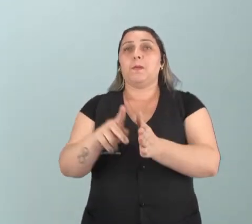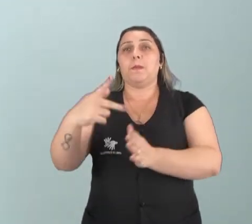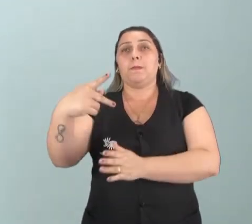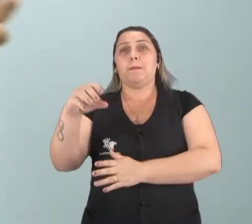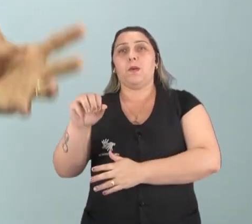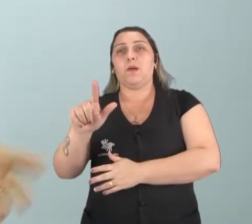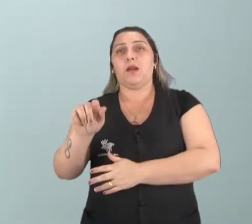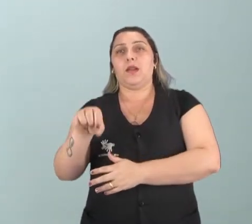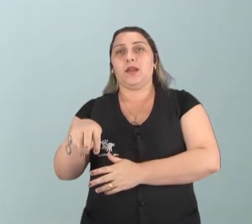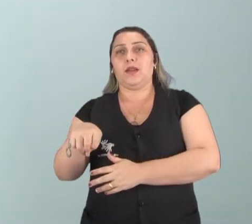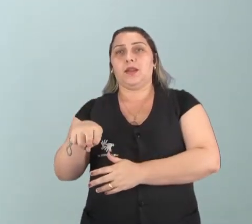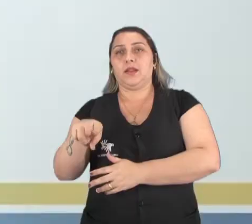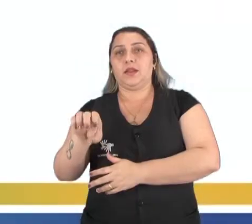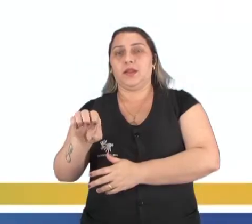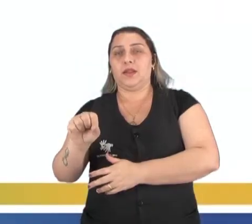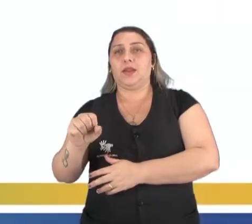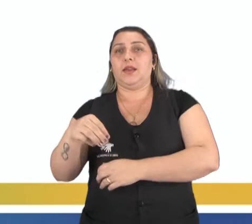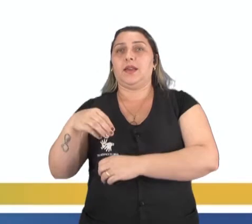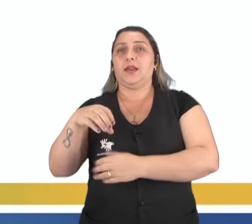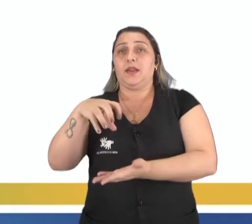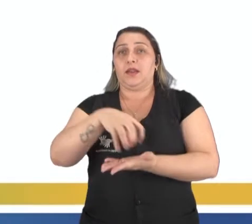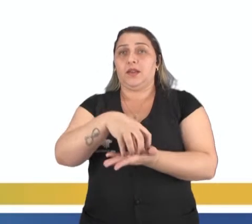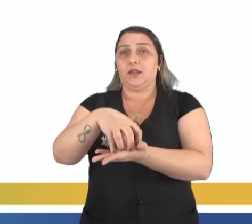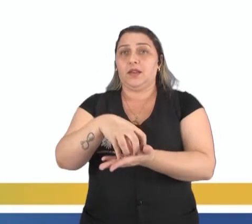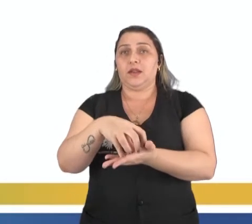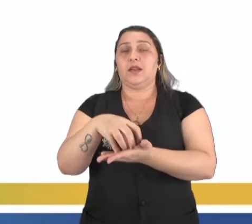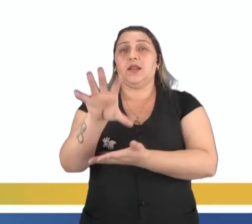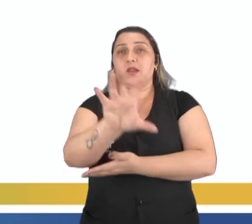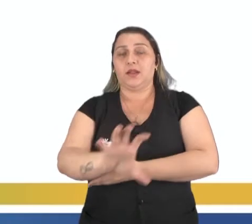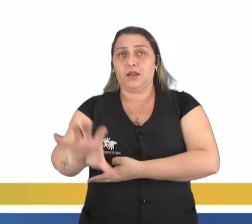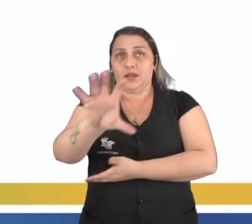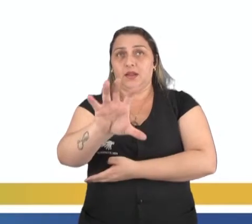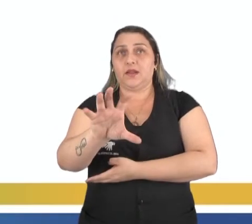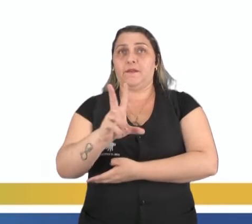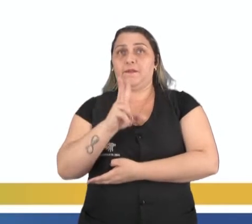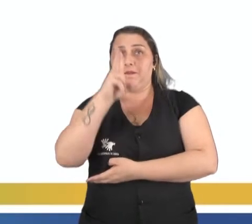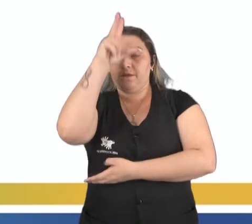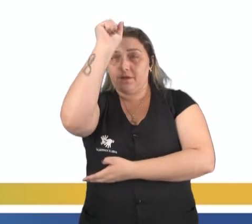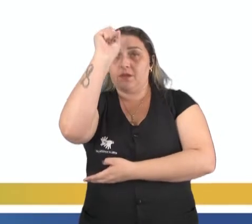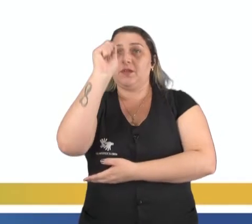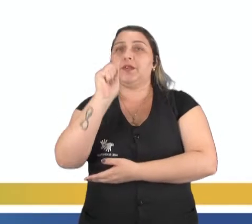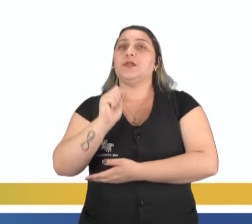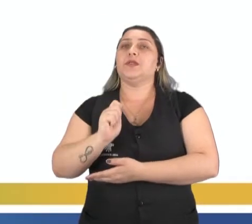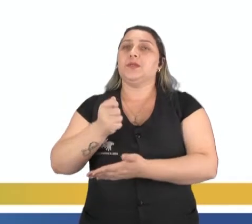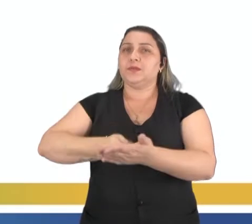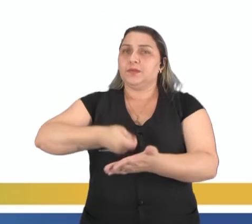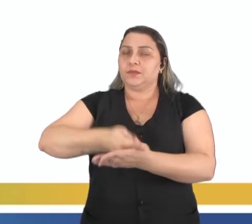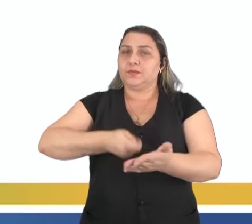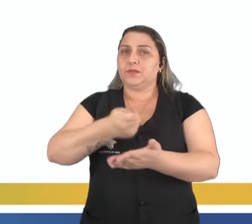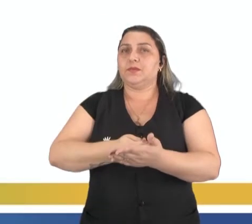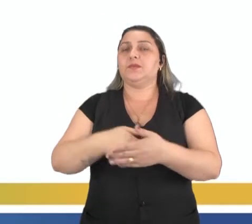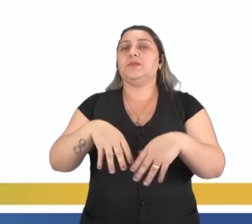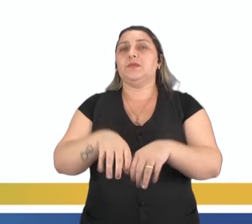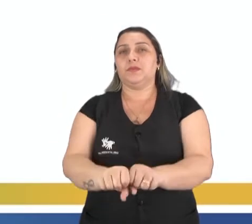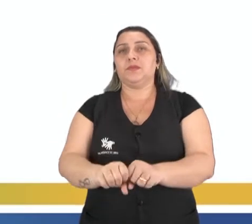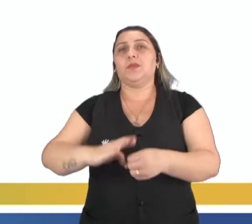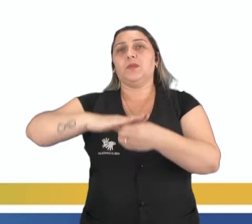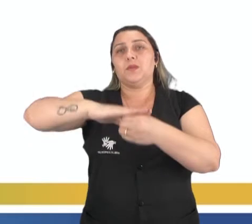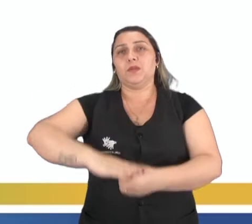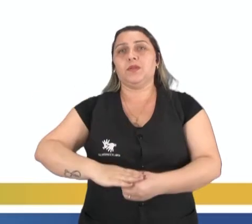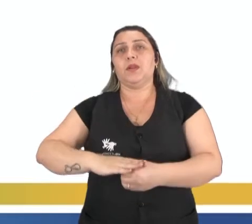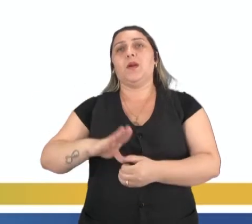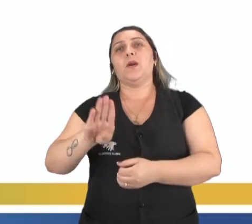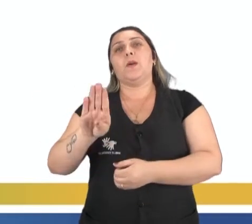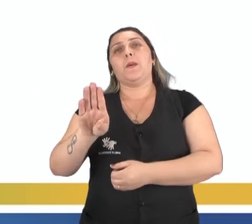Polinésia, é um grupo de ilhas daquela região, impuseram forte resistência à dominação colonial